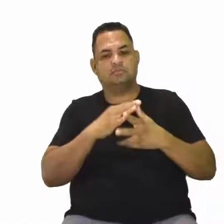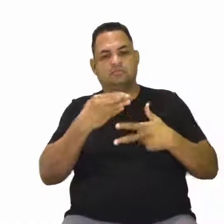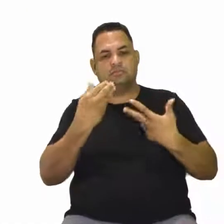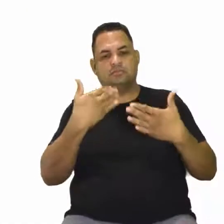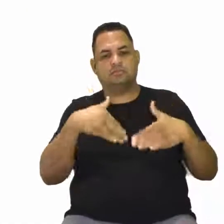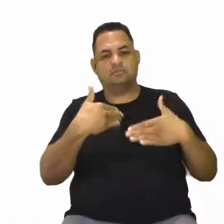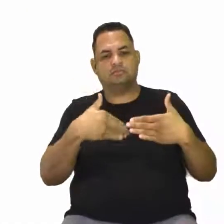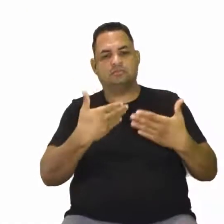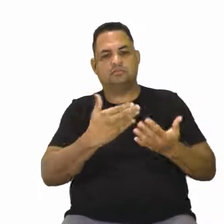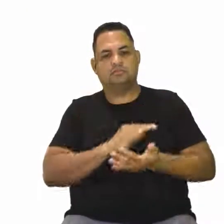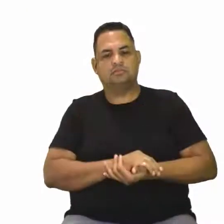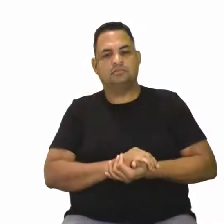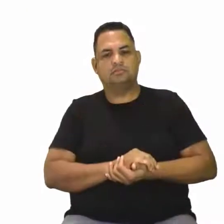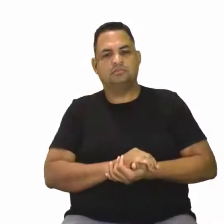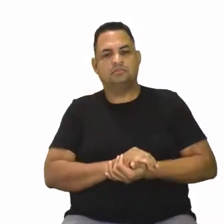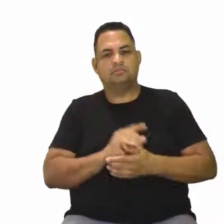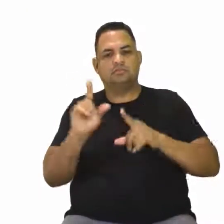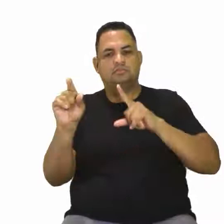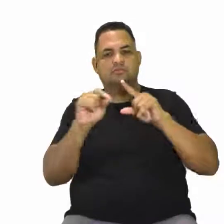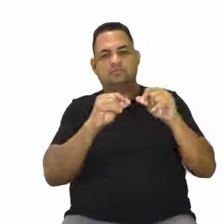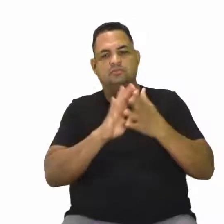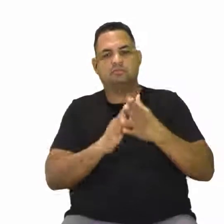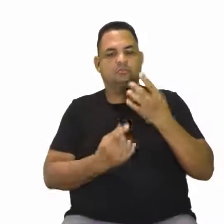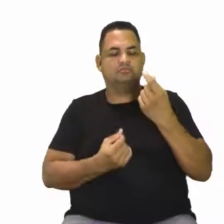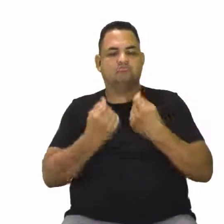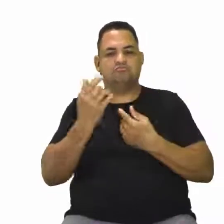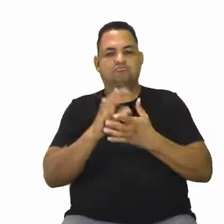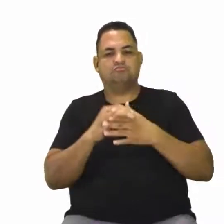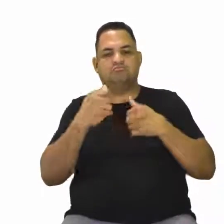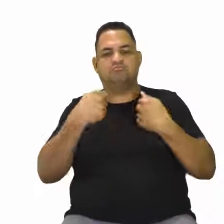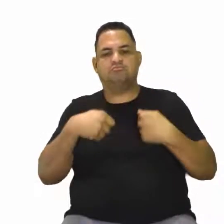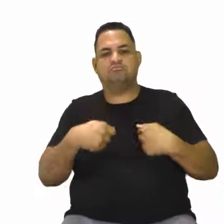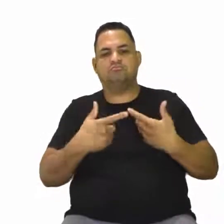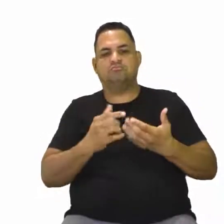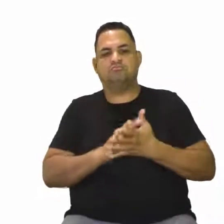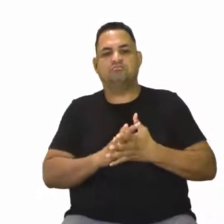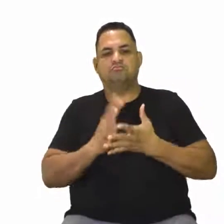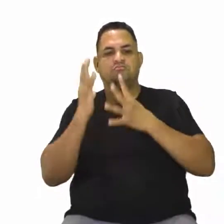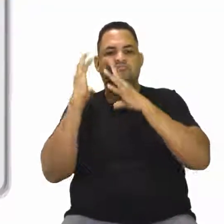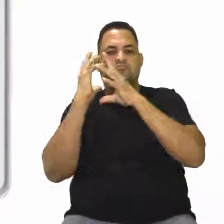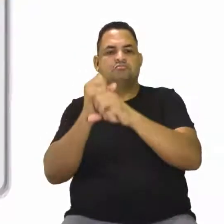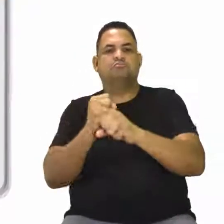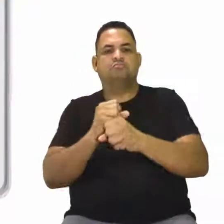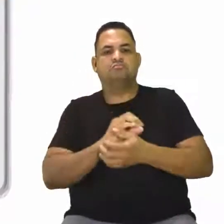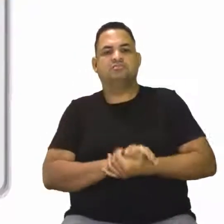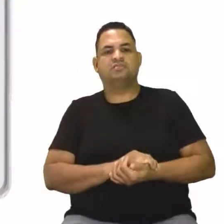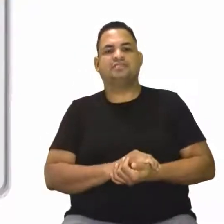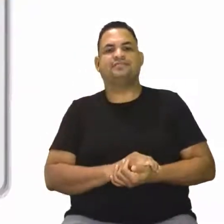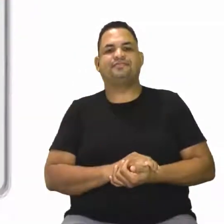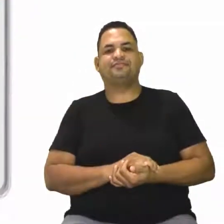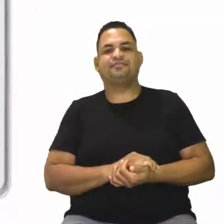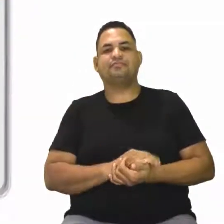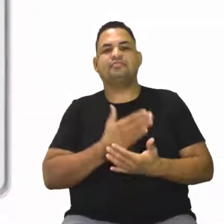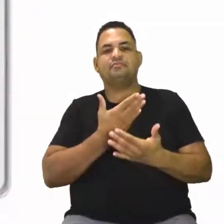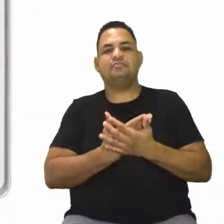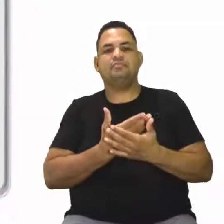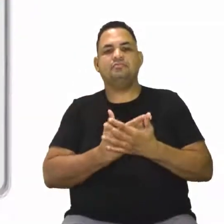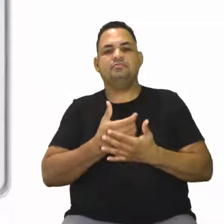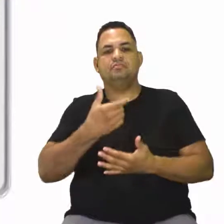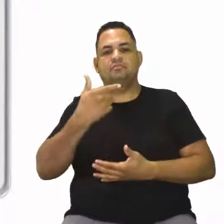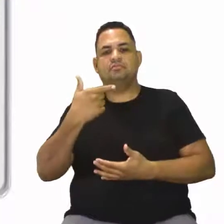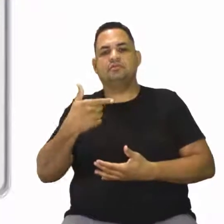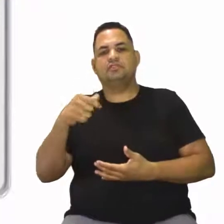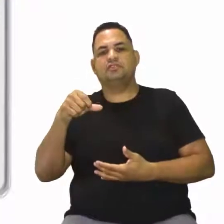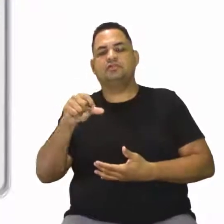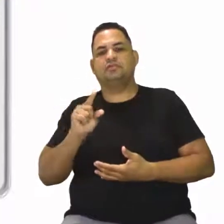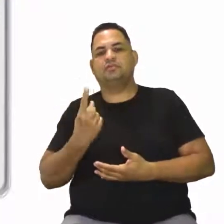prova. E aí vamos escolher alguns para poder fazer essa revisão, tá certo? Aula